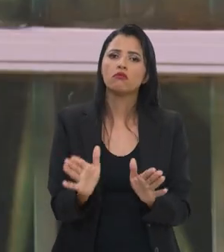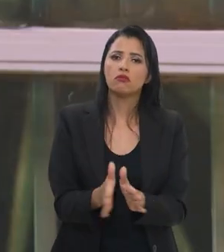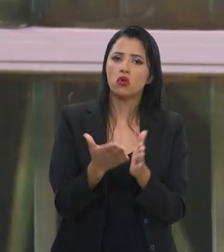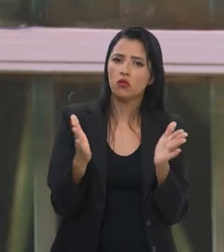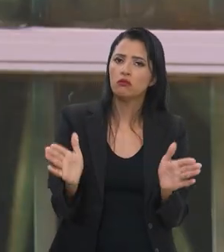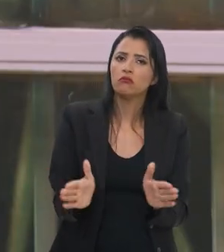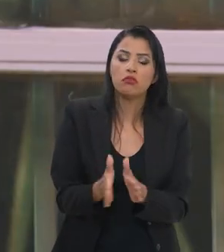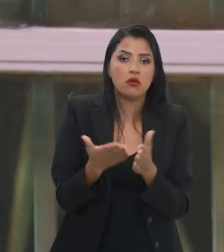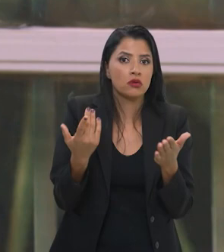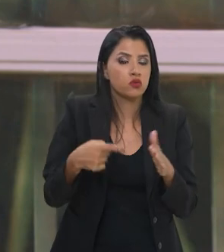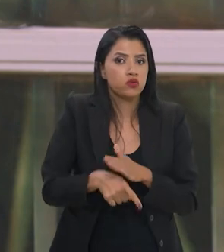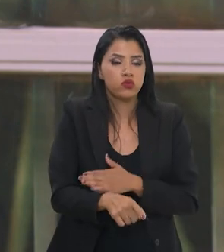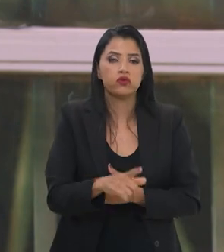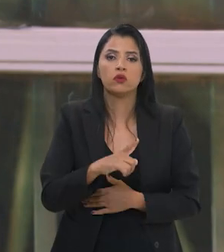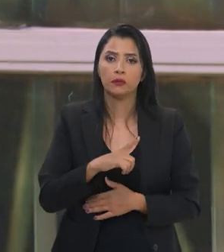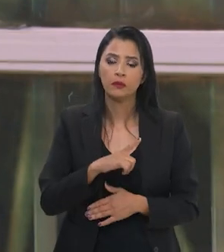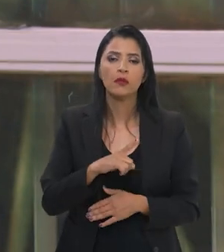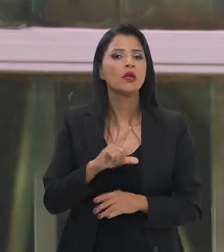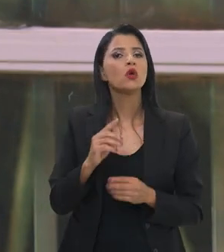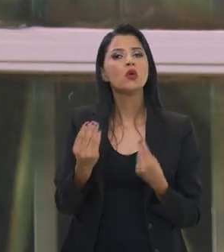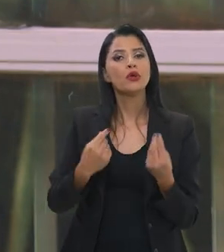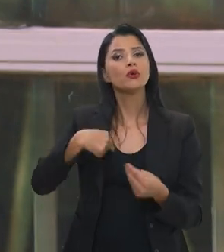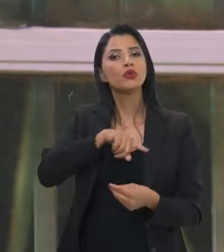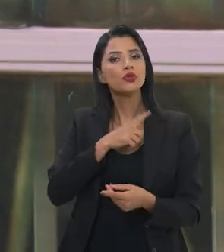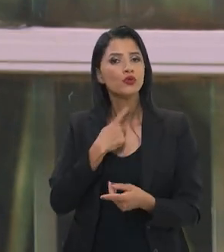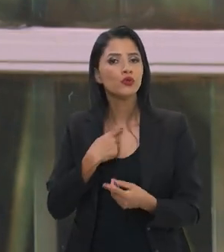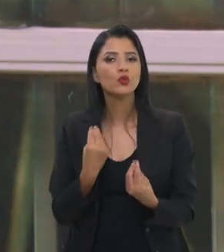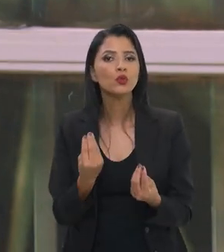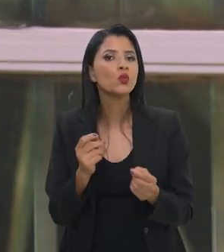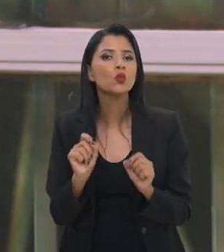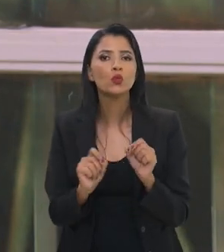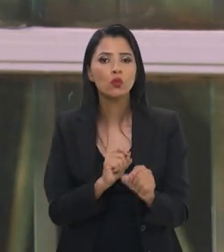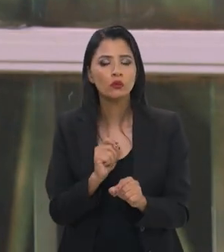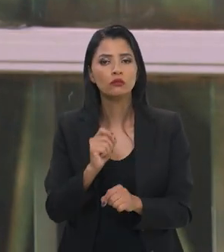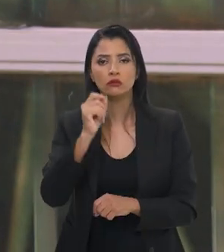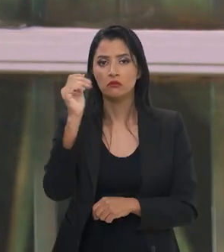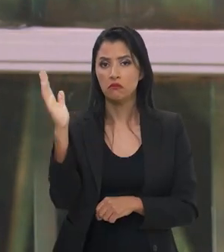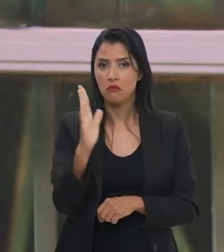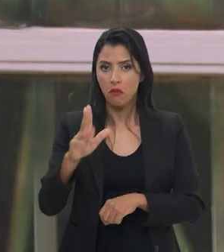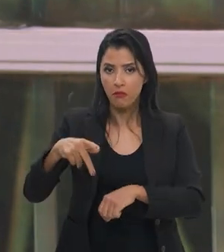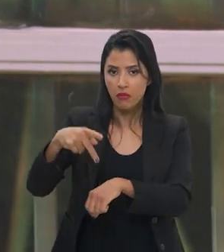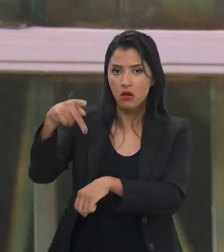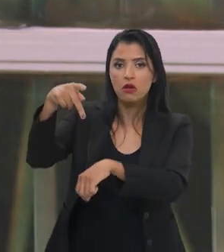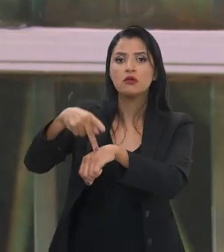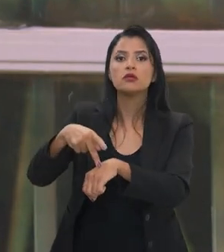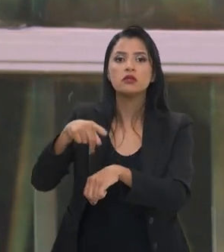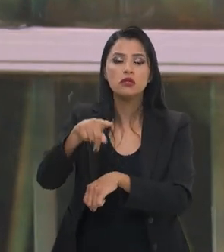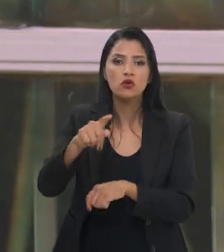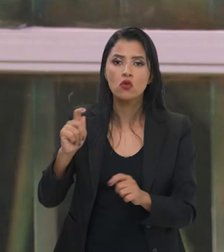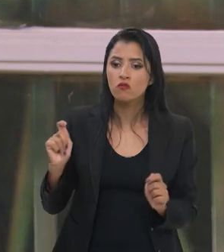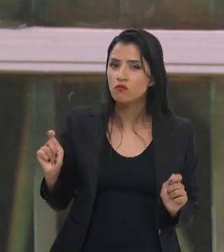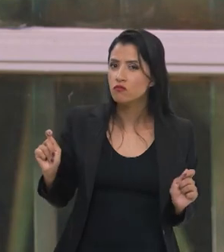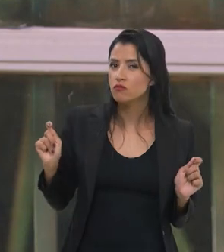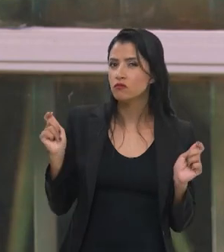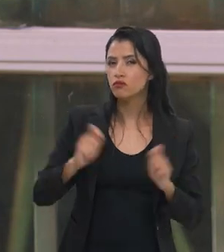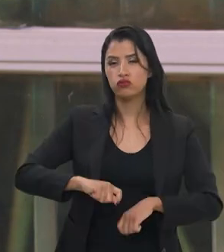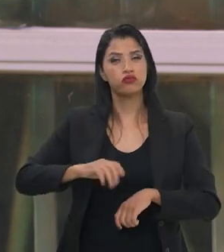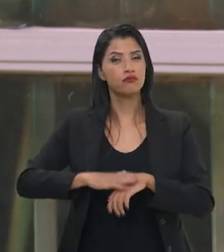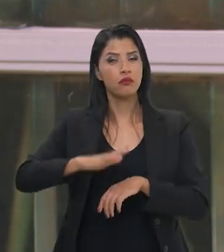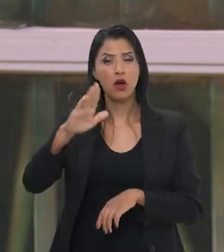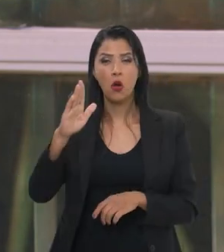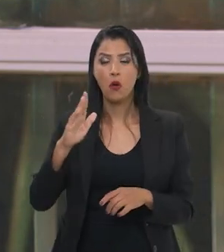da pobreza e da extrema pobreza o que que desejamos um país que é uma das maiores